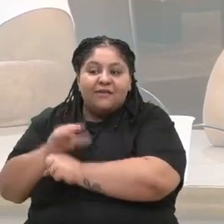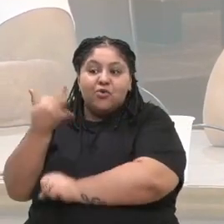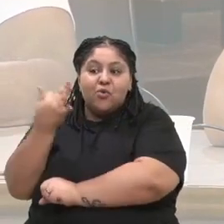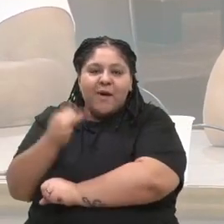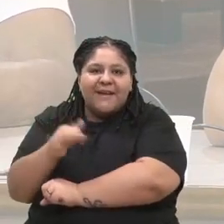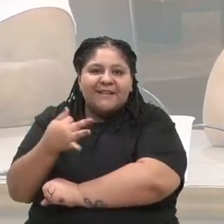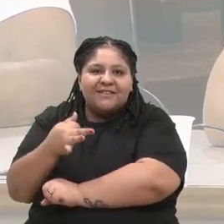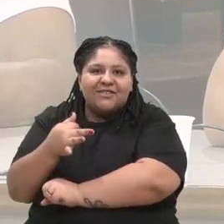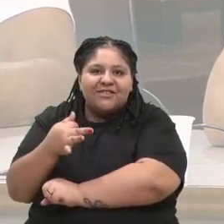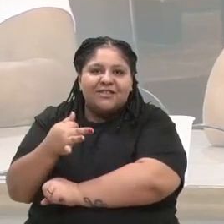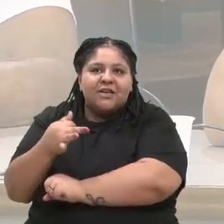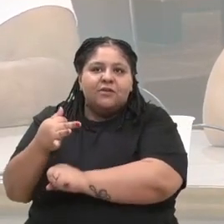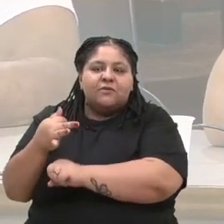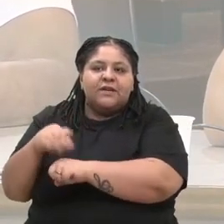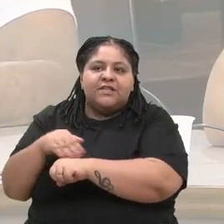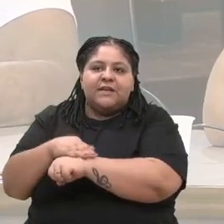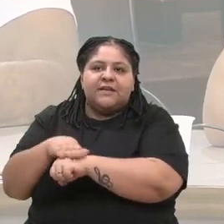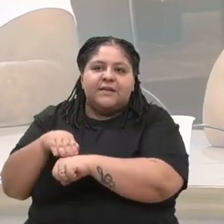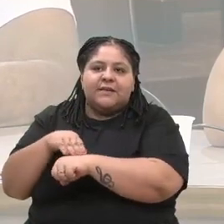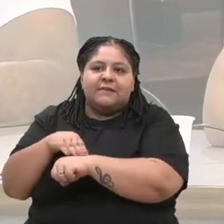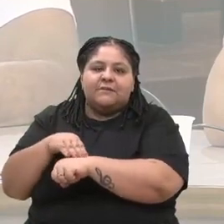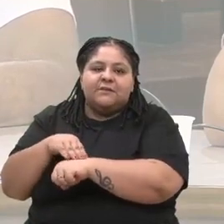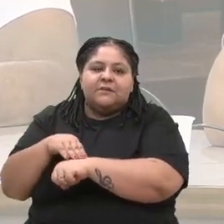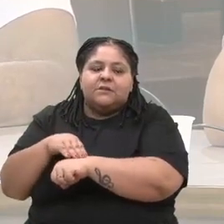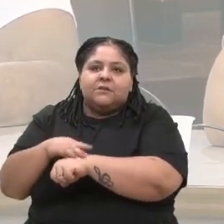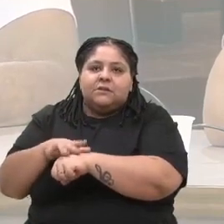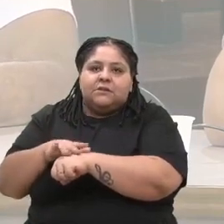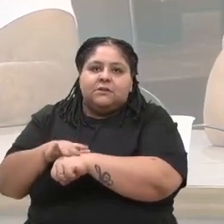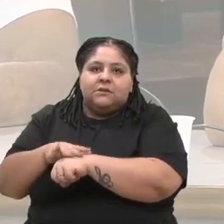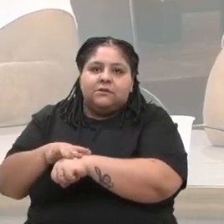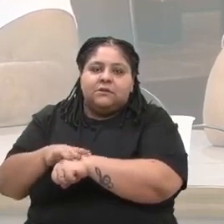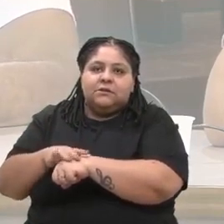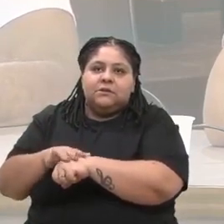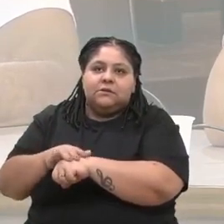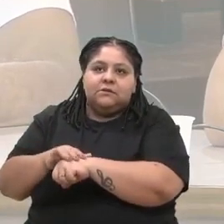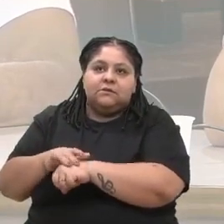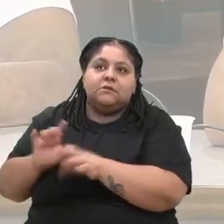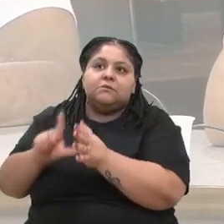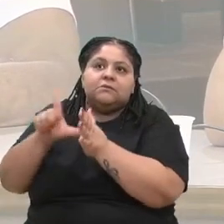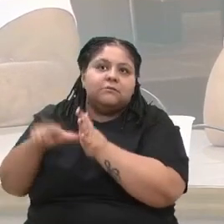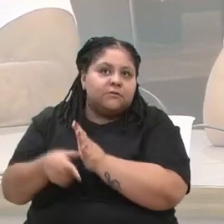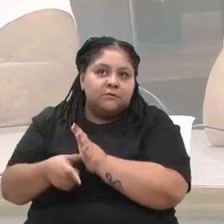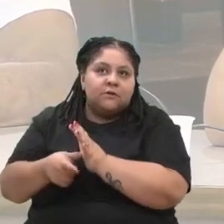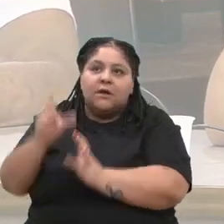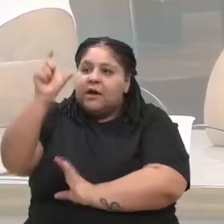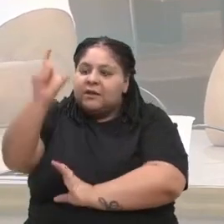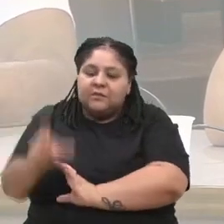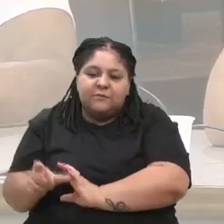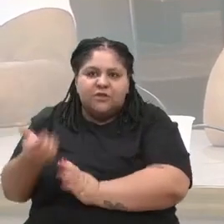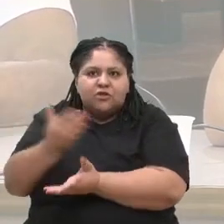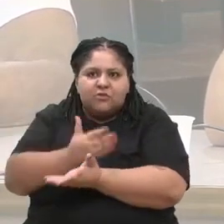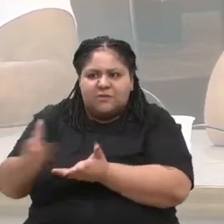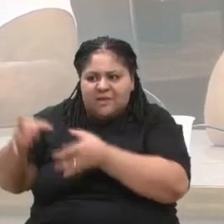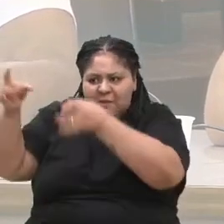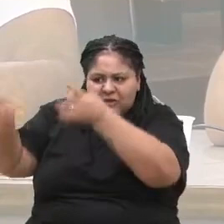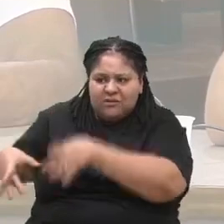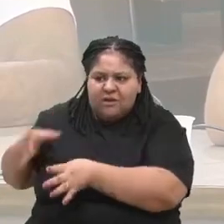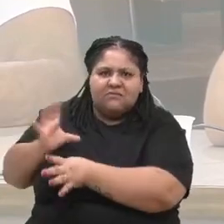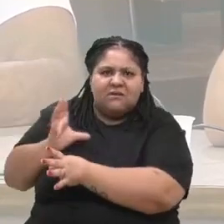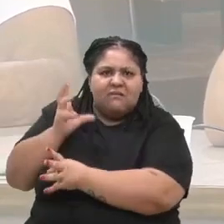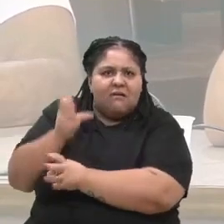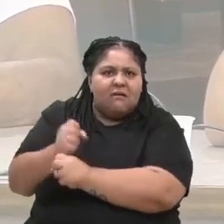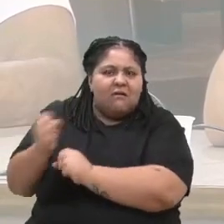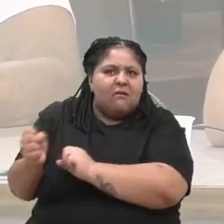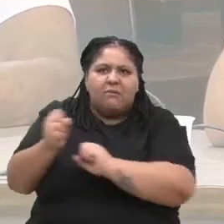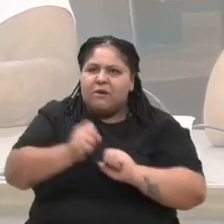Então precisaria ter esse trabalho. O que a prefeitura diz? Que é só os animais de rua. Mas então as pessoas vão começar a jogar os animais na rua para poder